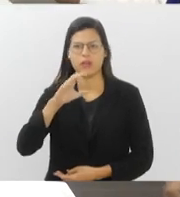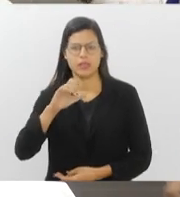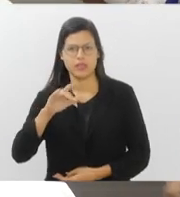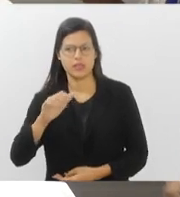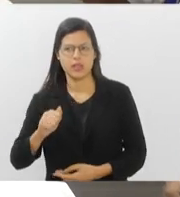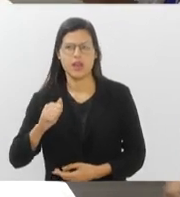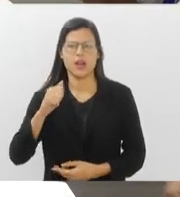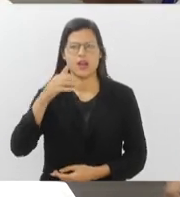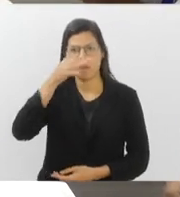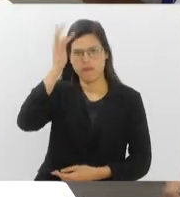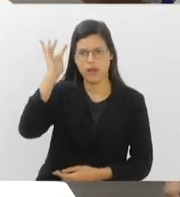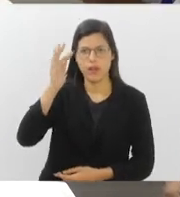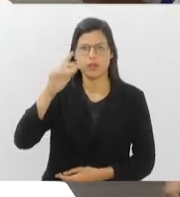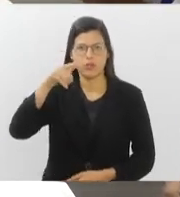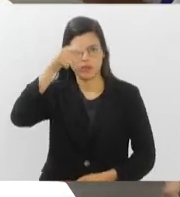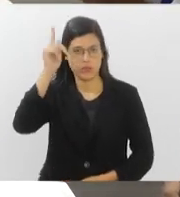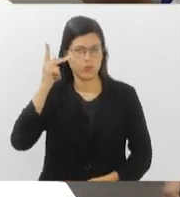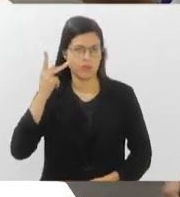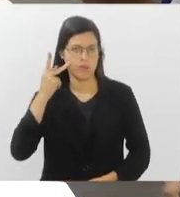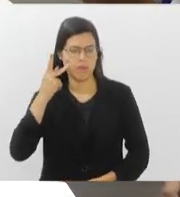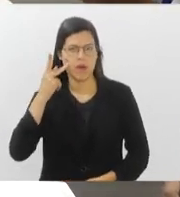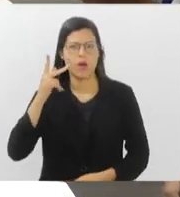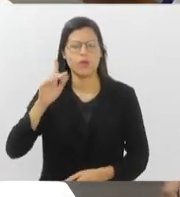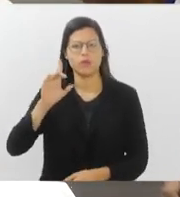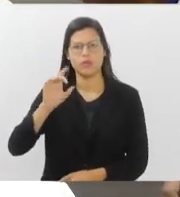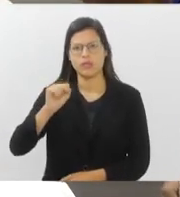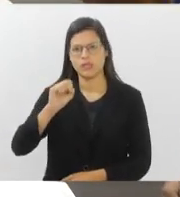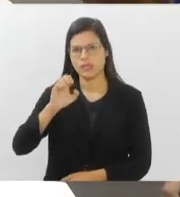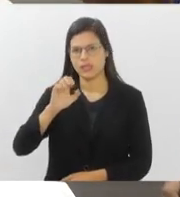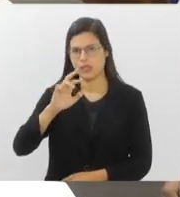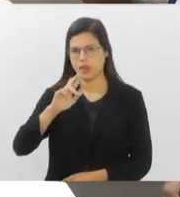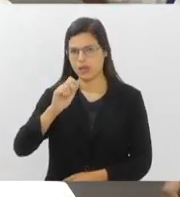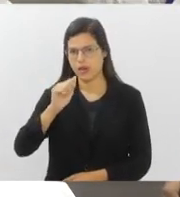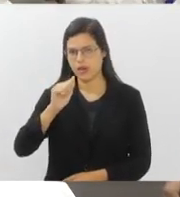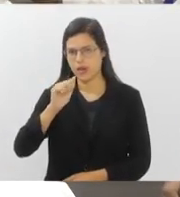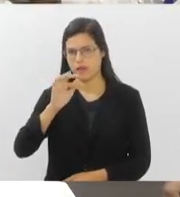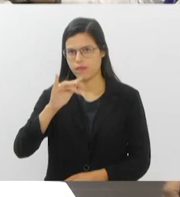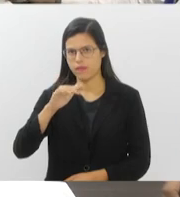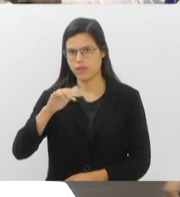Pacheco, deputado Luiz Paulo, deputado Serafini, deputado Carlos Mink.